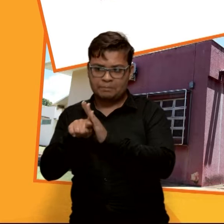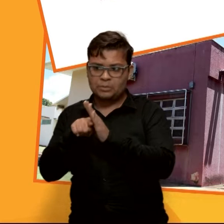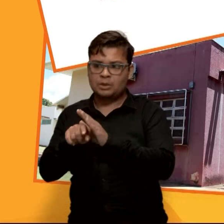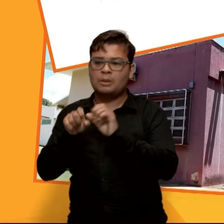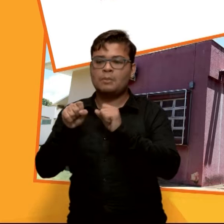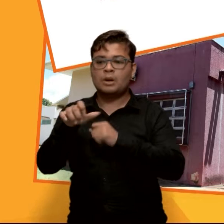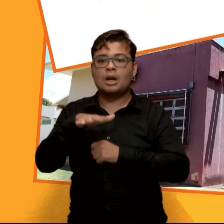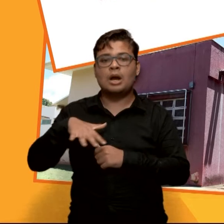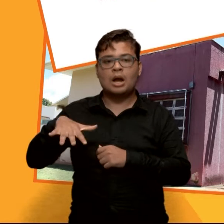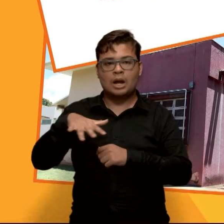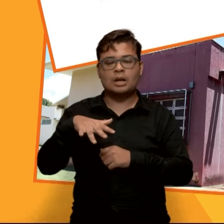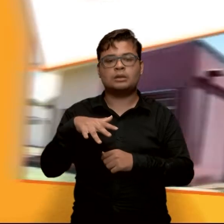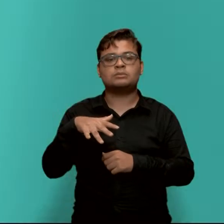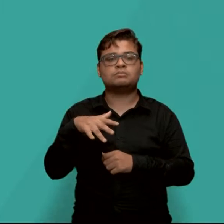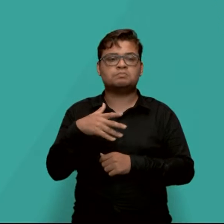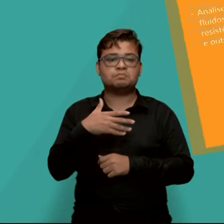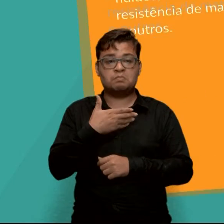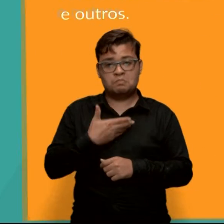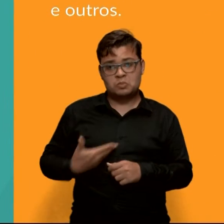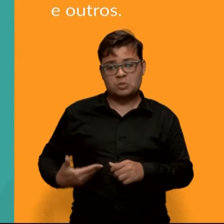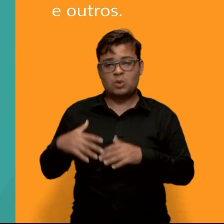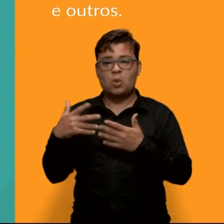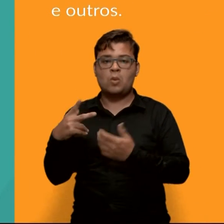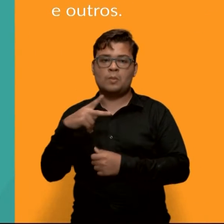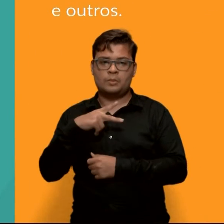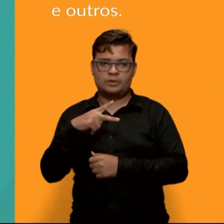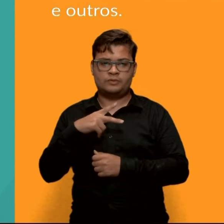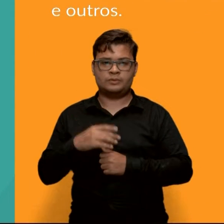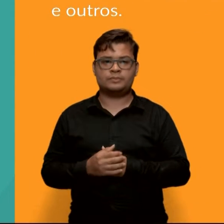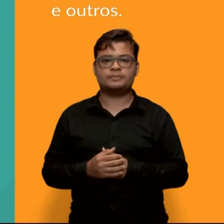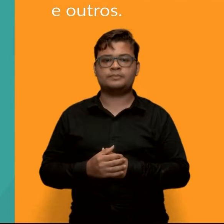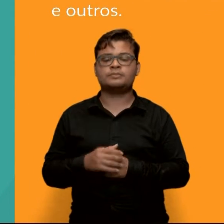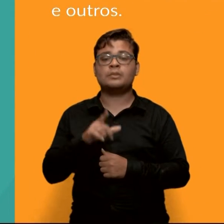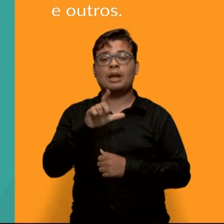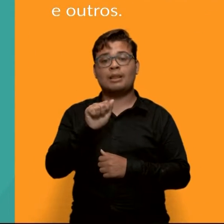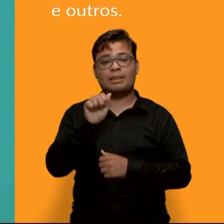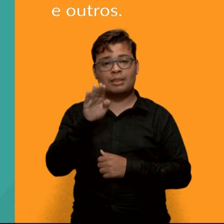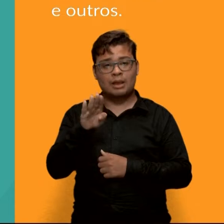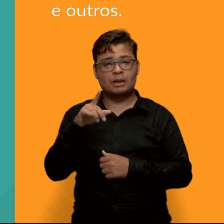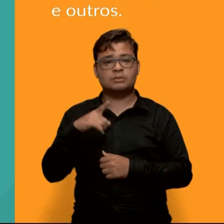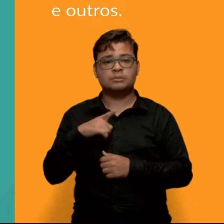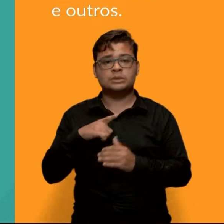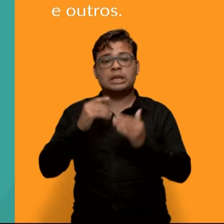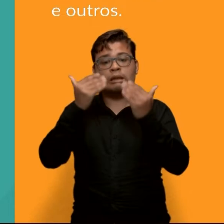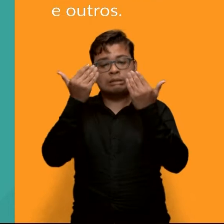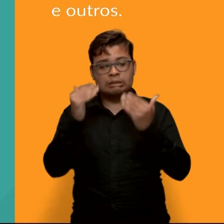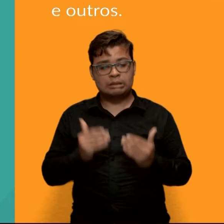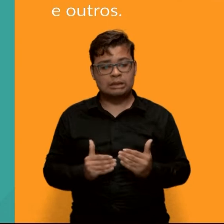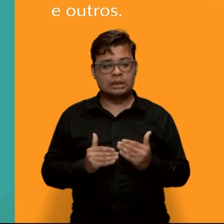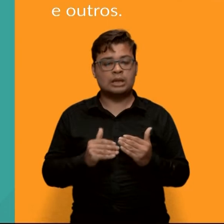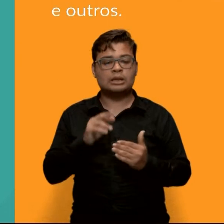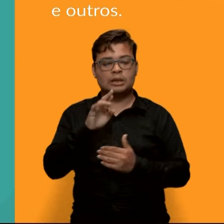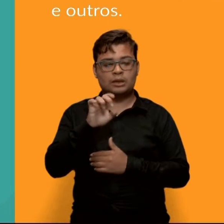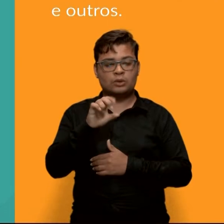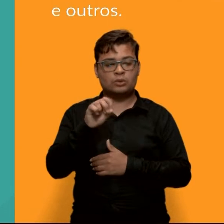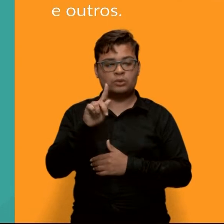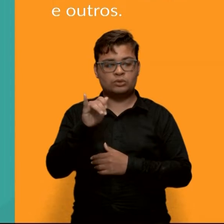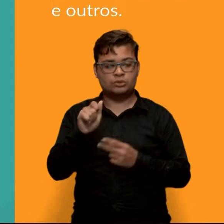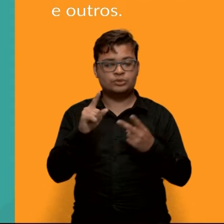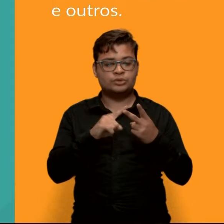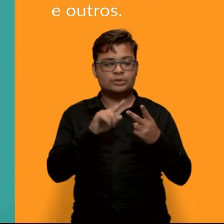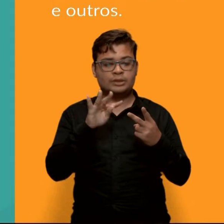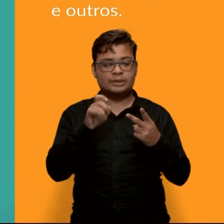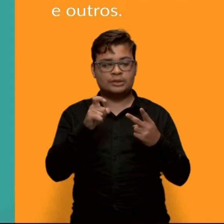rede pública ou privada. No laboratório são realizadas análises de reologia de fluidos, textura